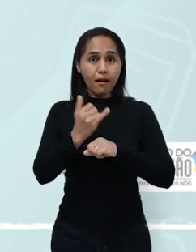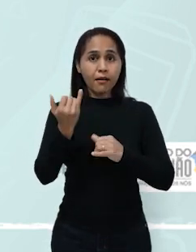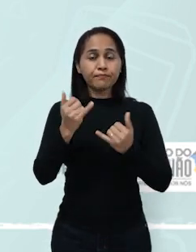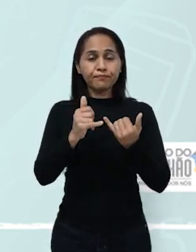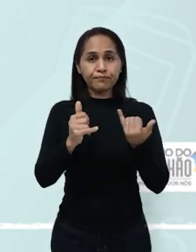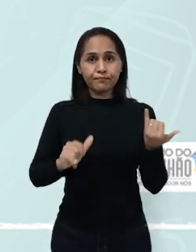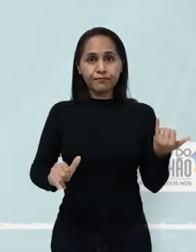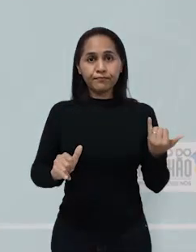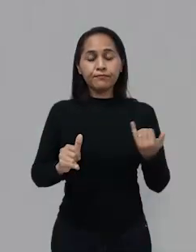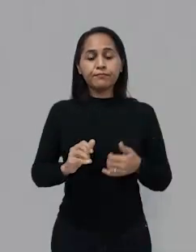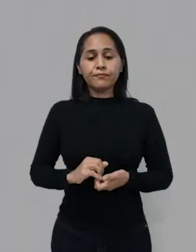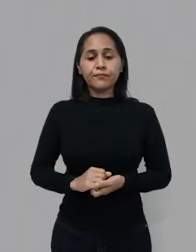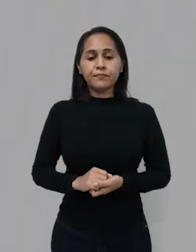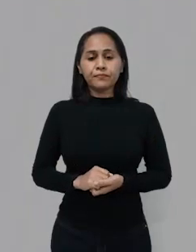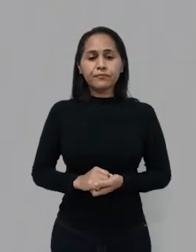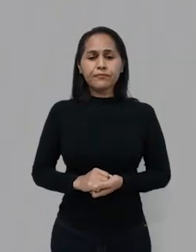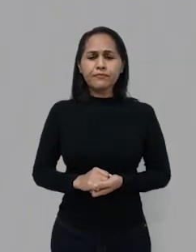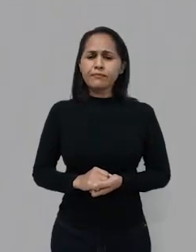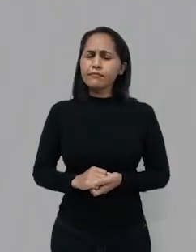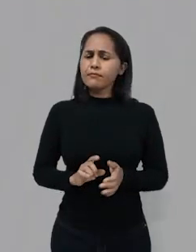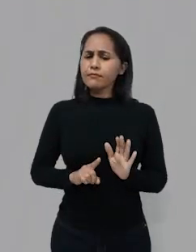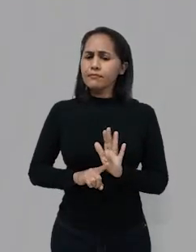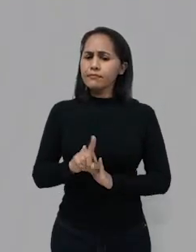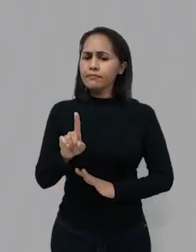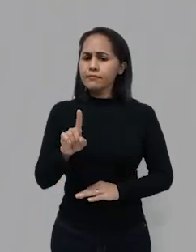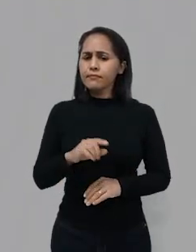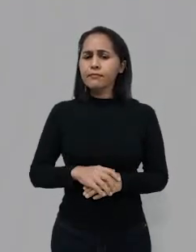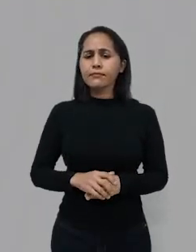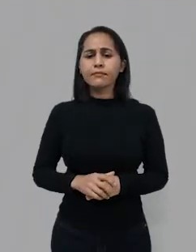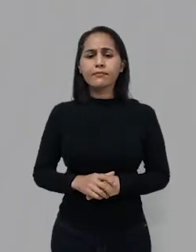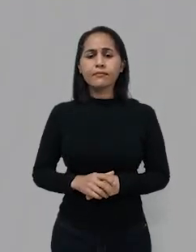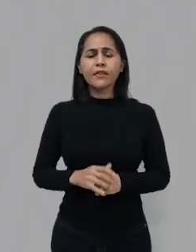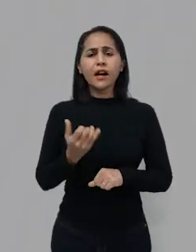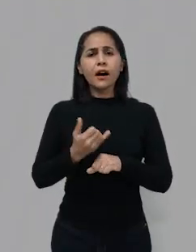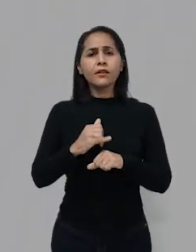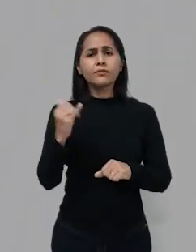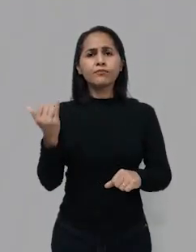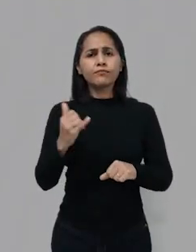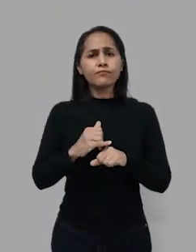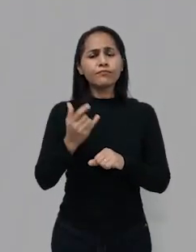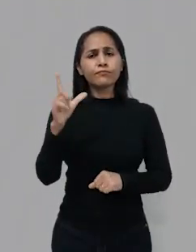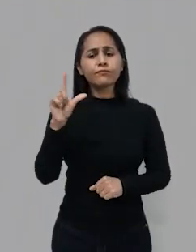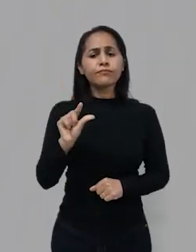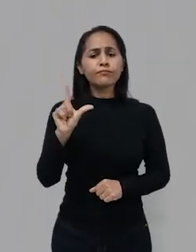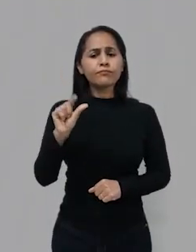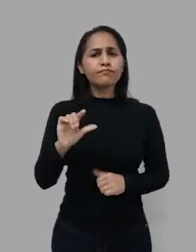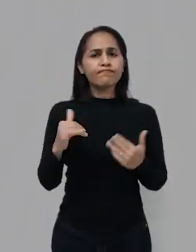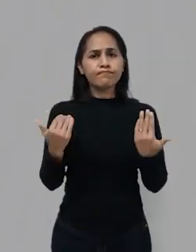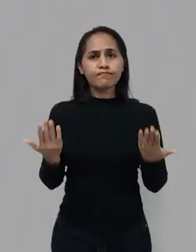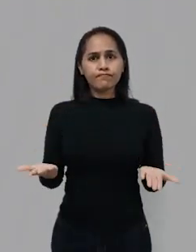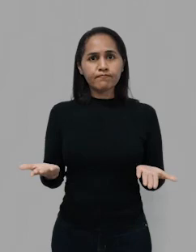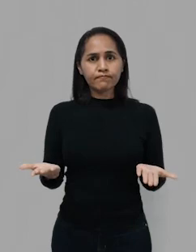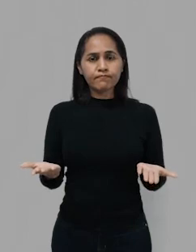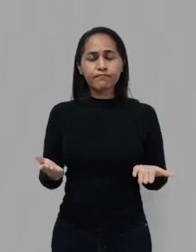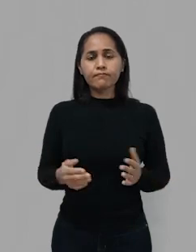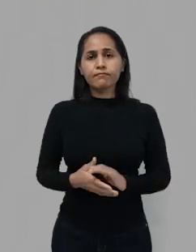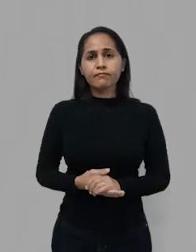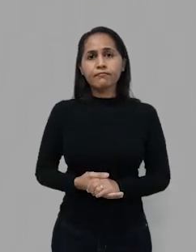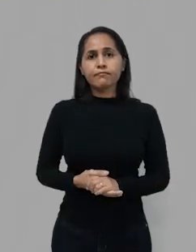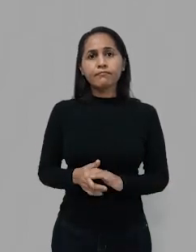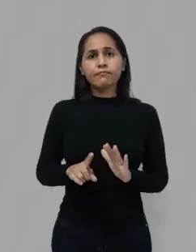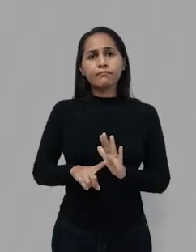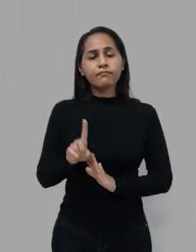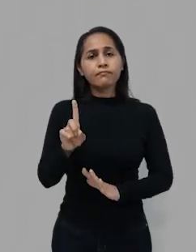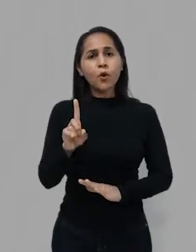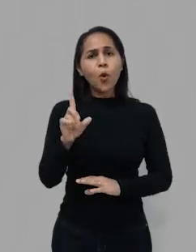das 600 moléculas. Então a pergunta, qual é o grau de ionização? Antes de fazer qualquer cálculo, já está assim,